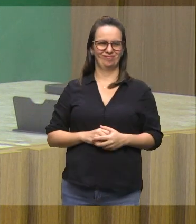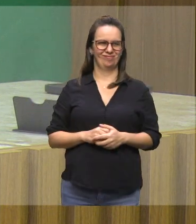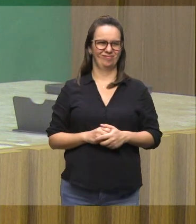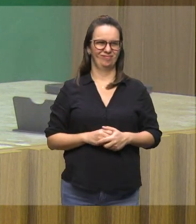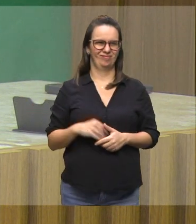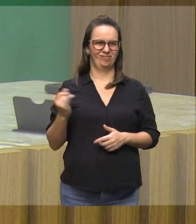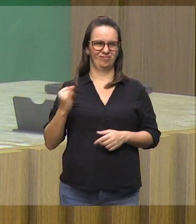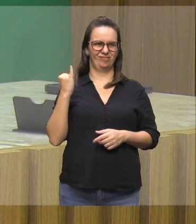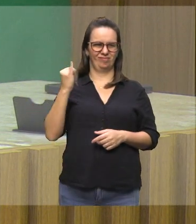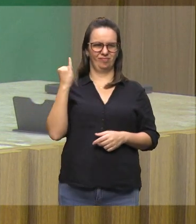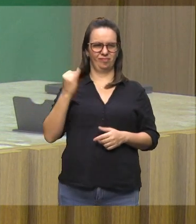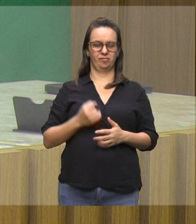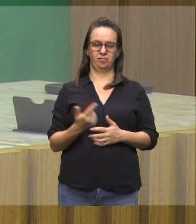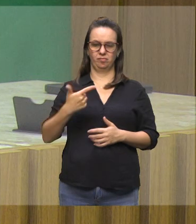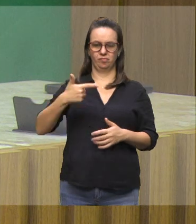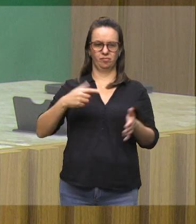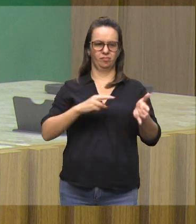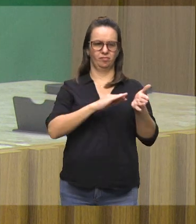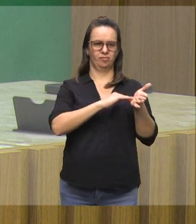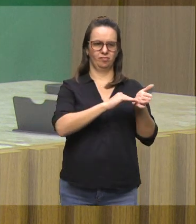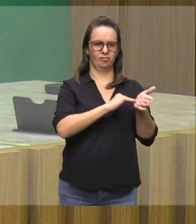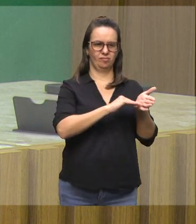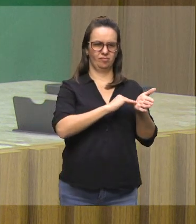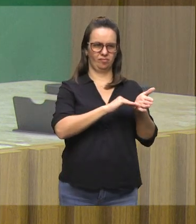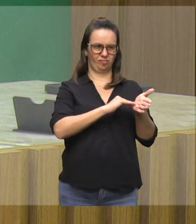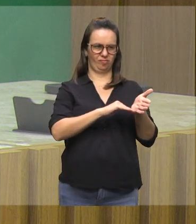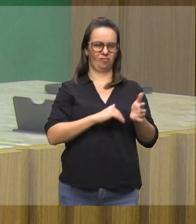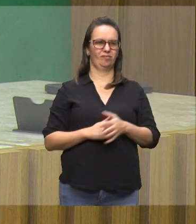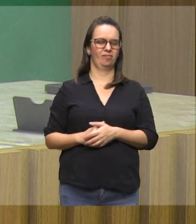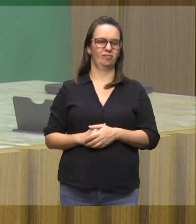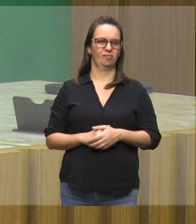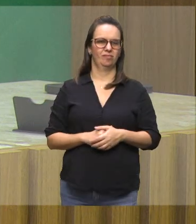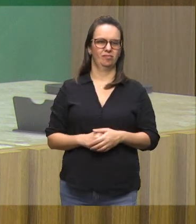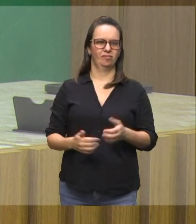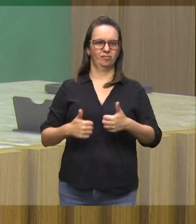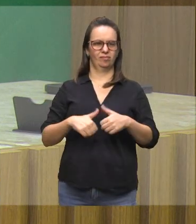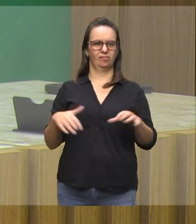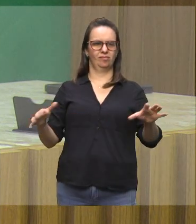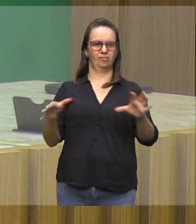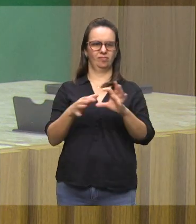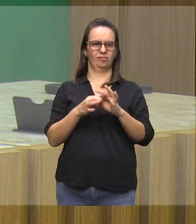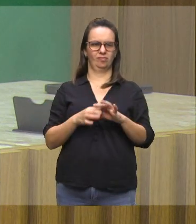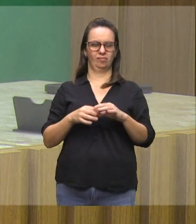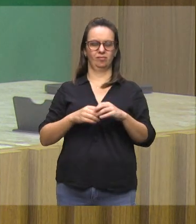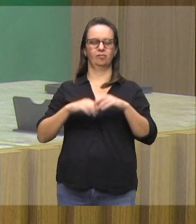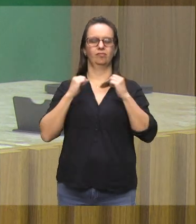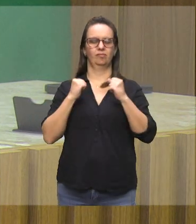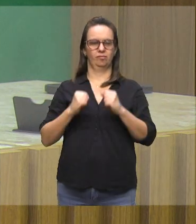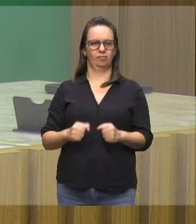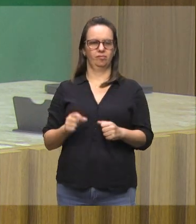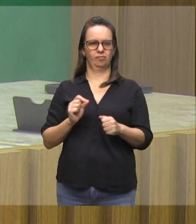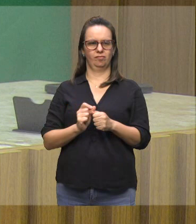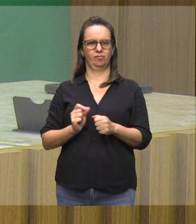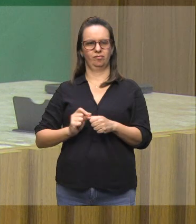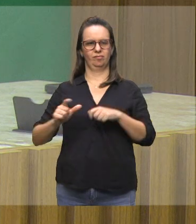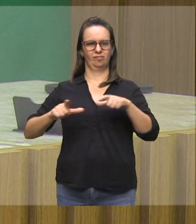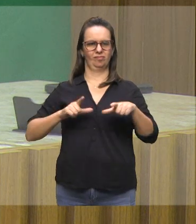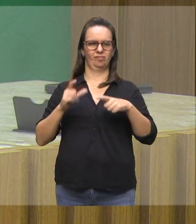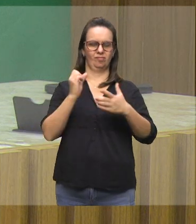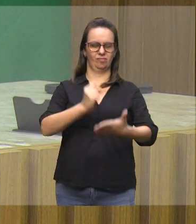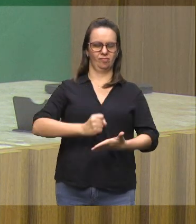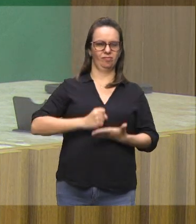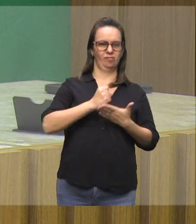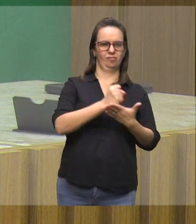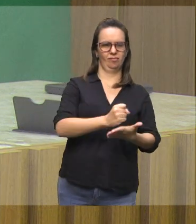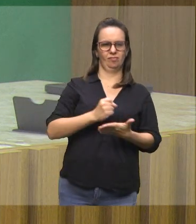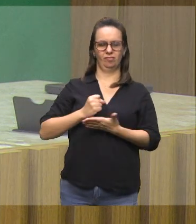as duas, né, dependendo de uma demanda dessa, numa situação, elas estão unidas aí para poder fazer esse trabalho aí, que ajuda também, né, no